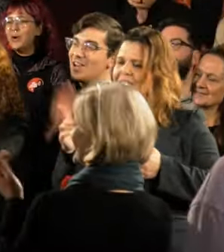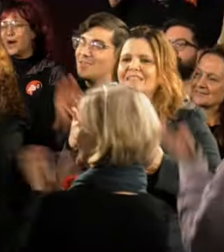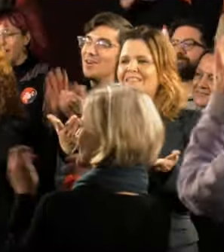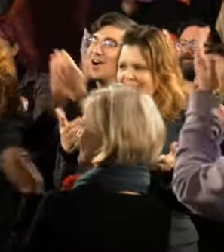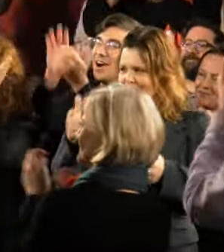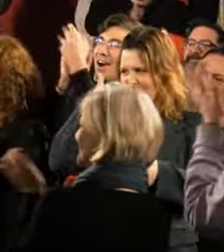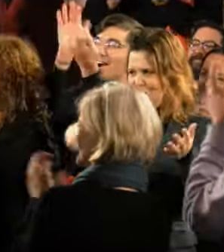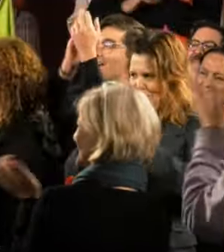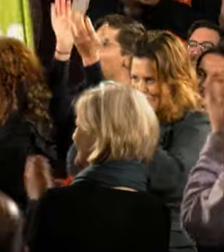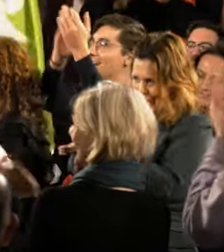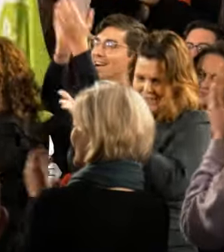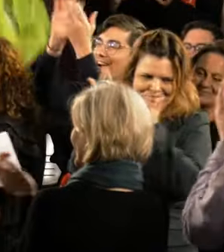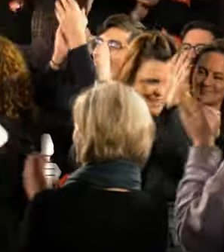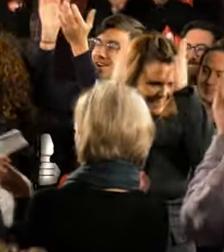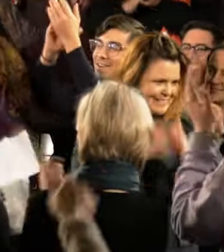gente